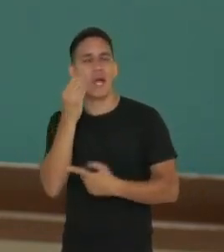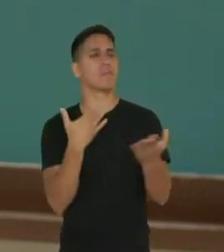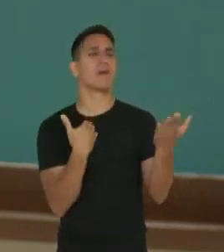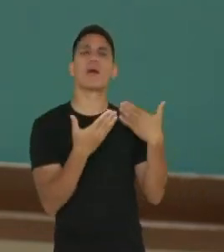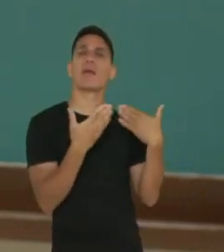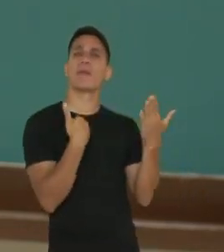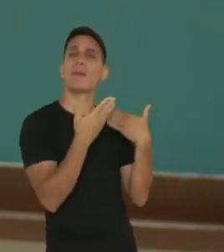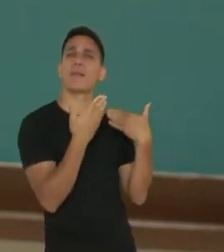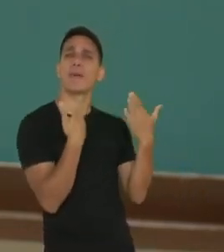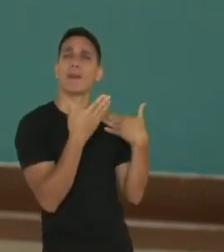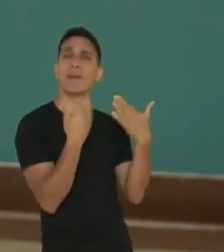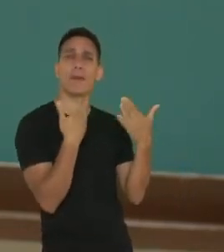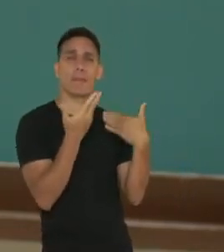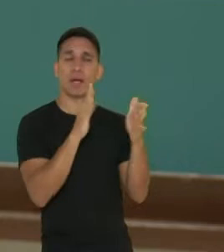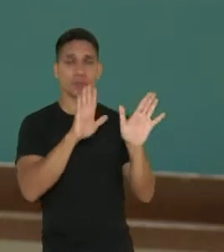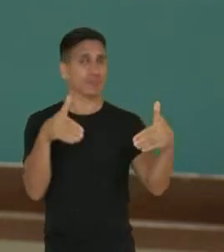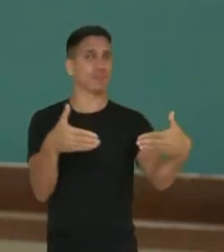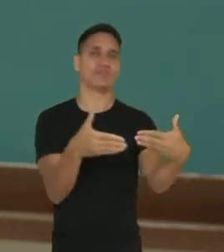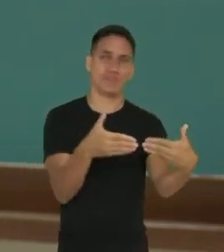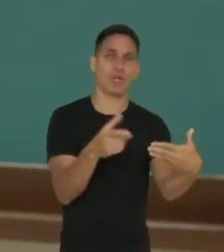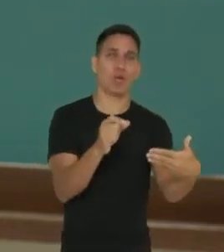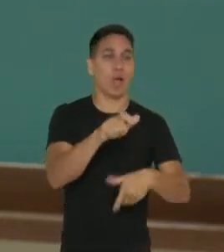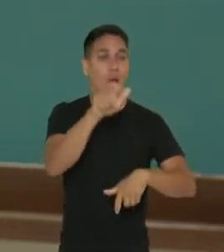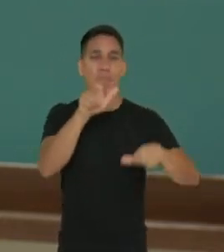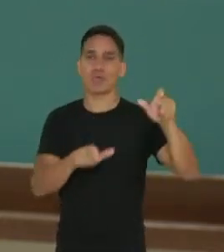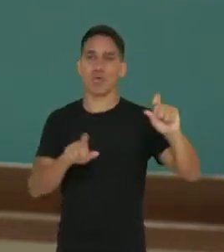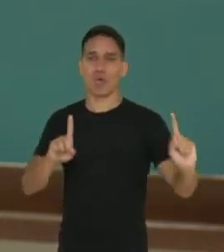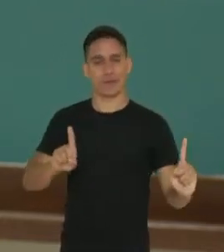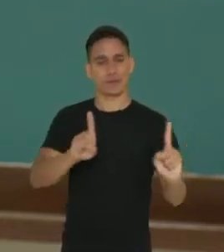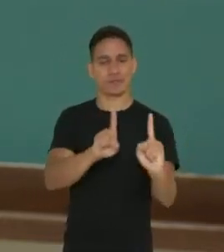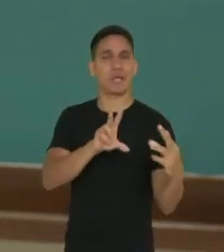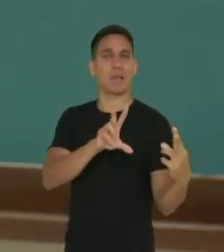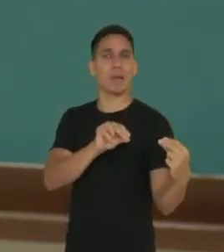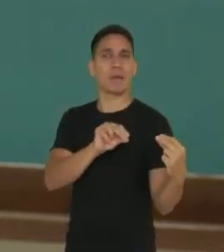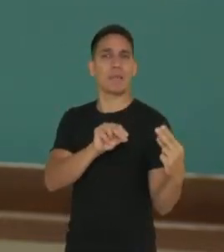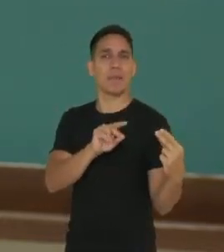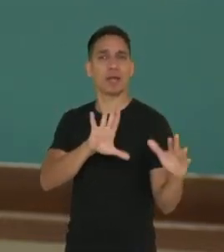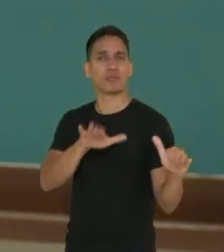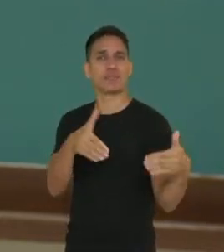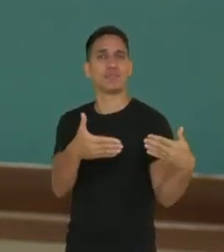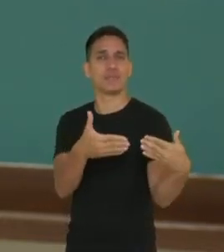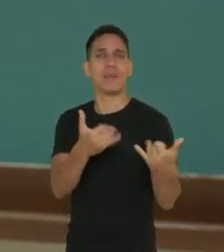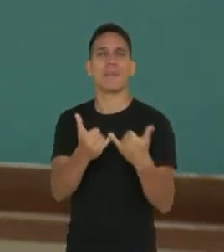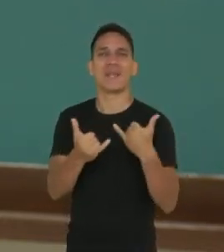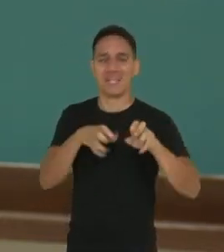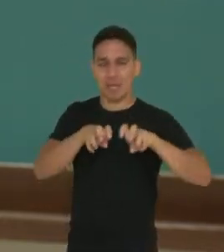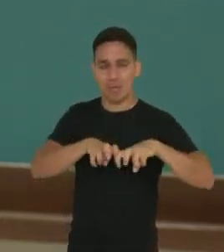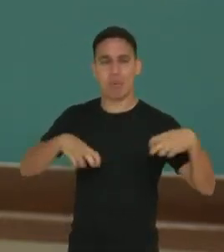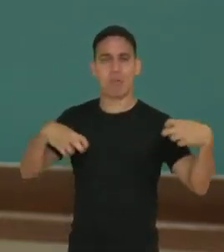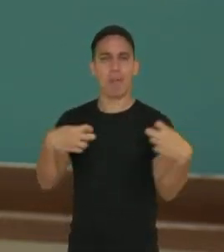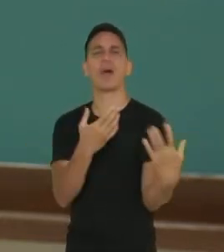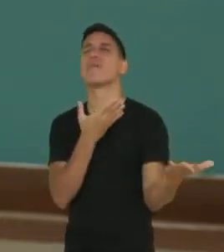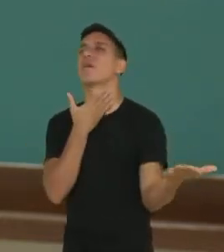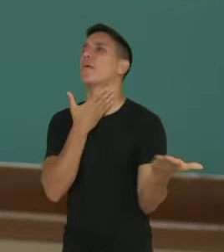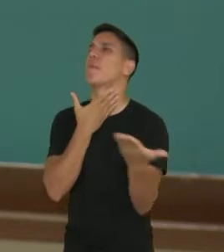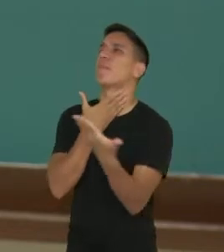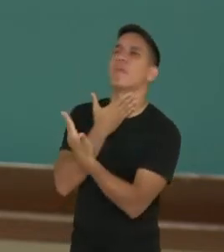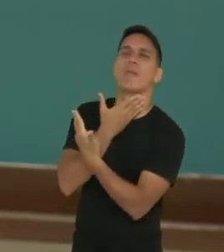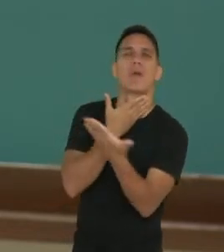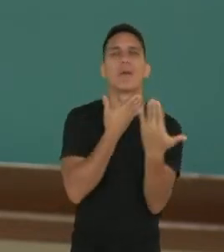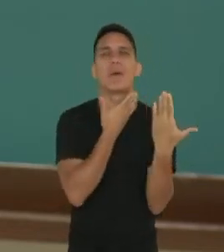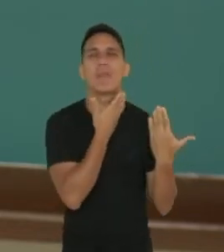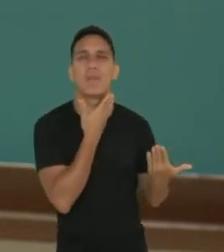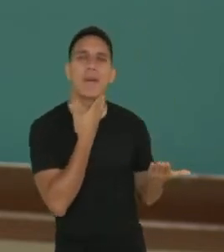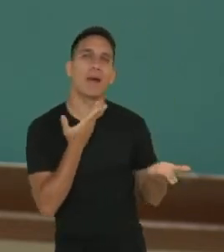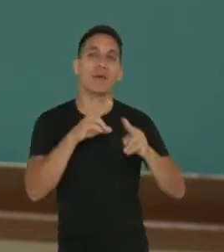conversa, né? Direta ali com as pessoas, né? Como se sentasse numa roda ali de conversa e as pessoas ficassem